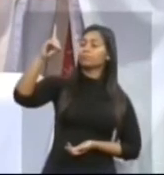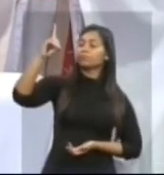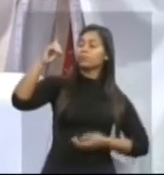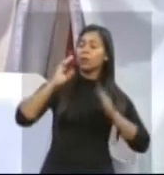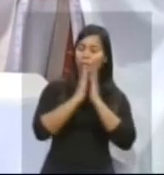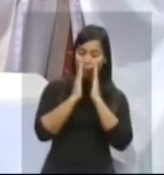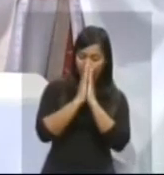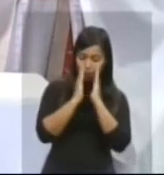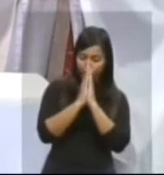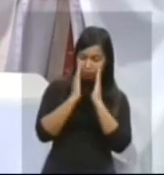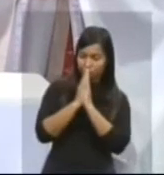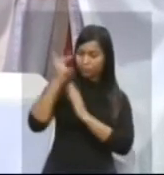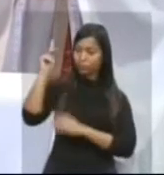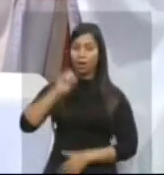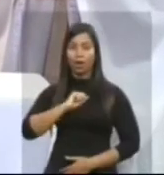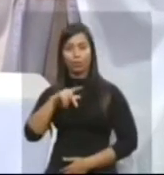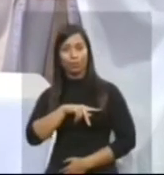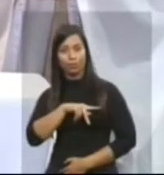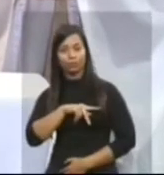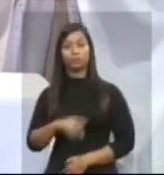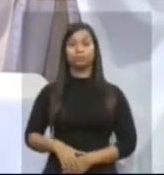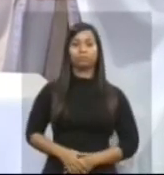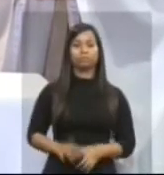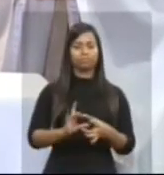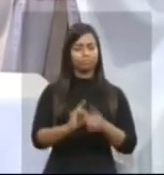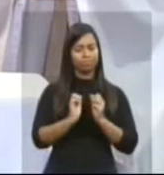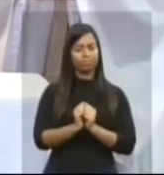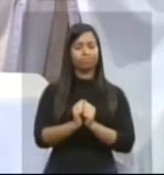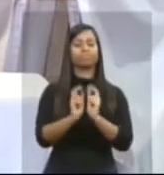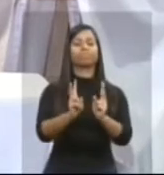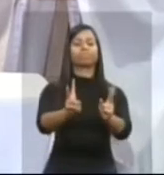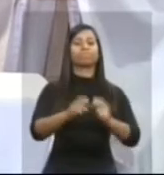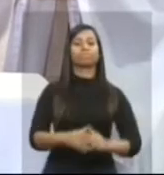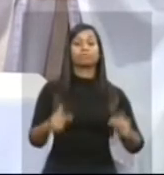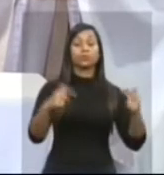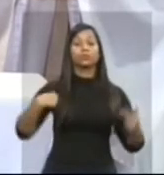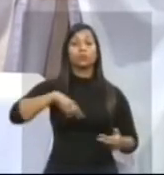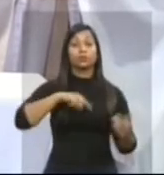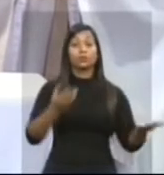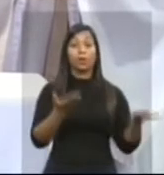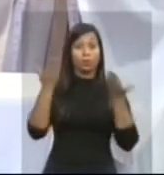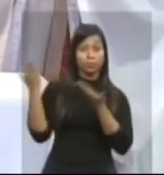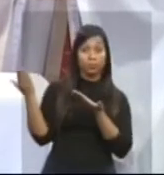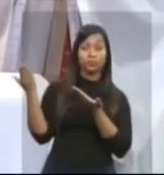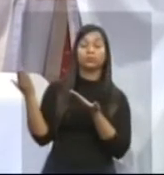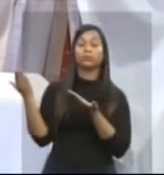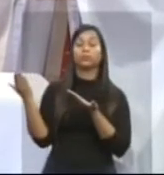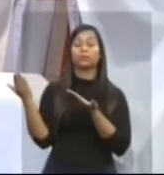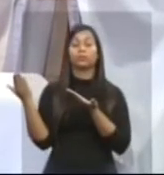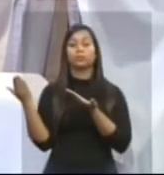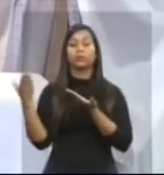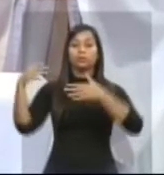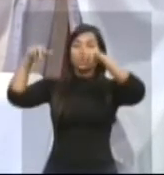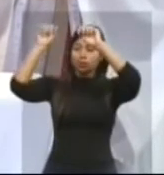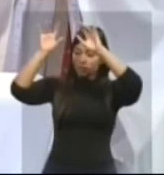a oração de vossos apóstolos acompanhe as oferendas que vos apresentamos para